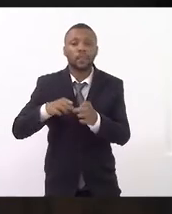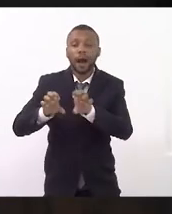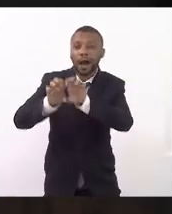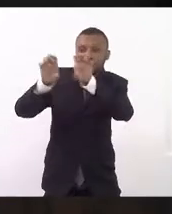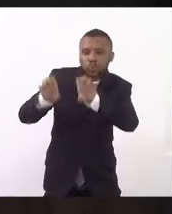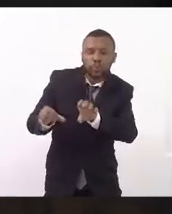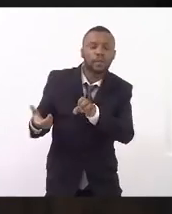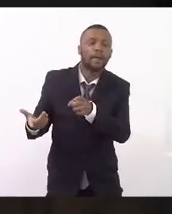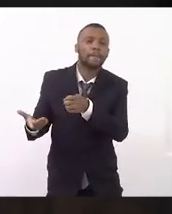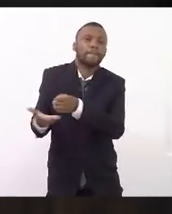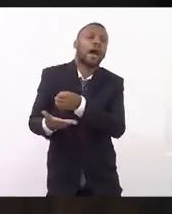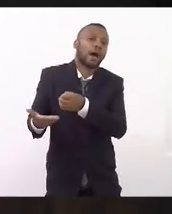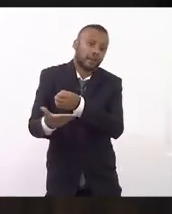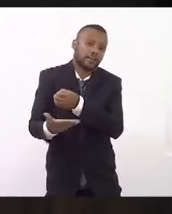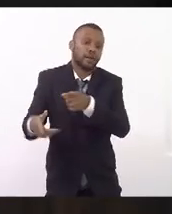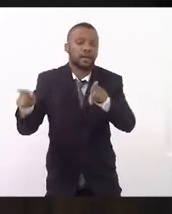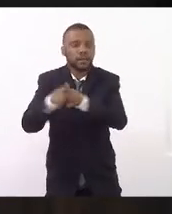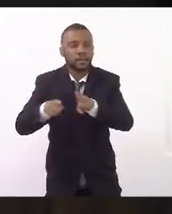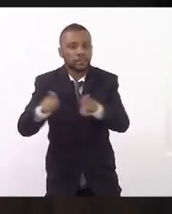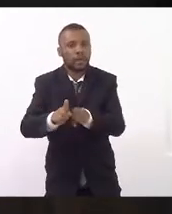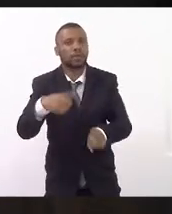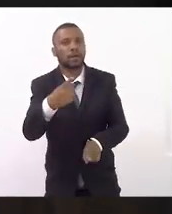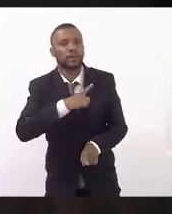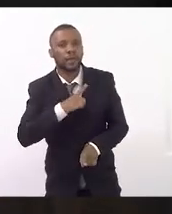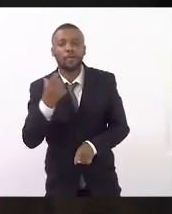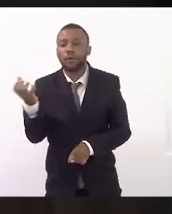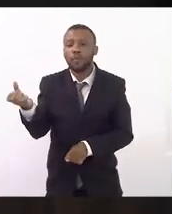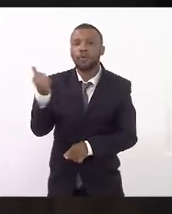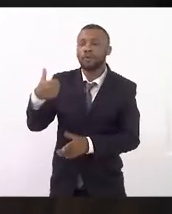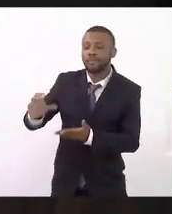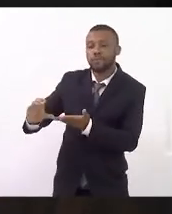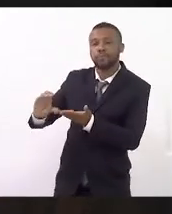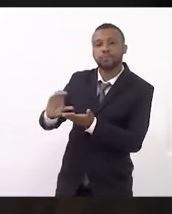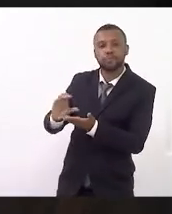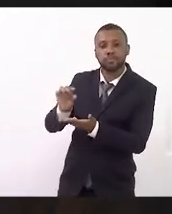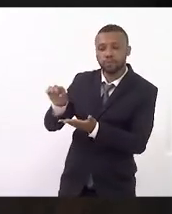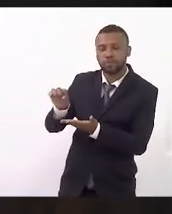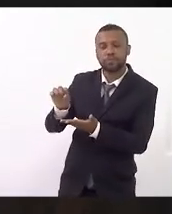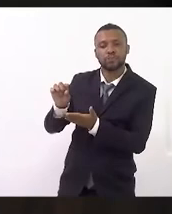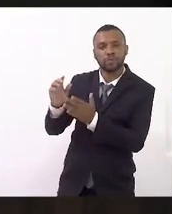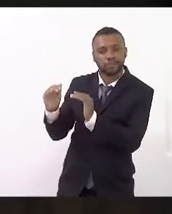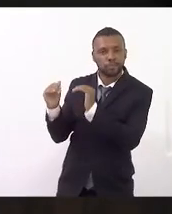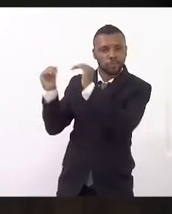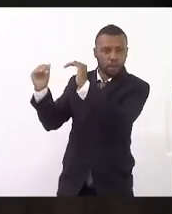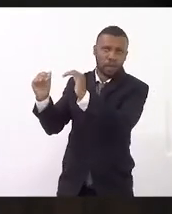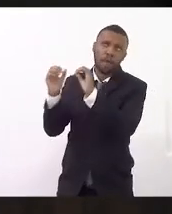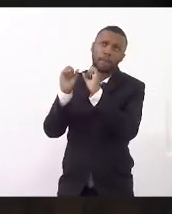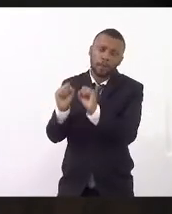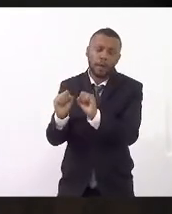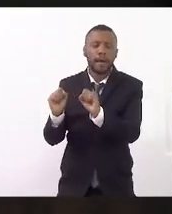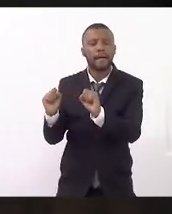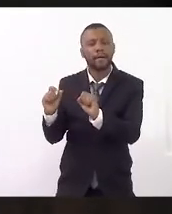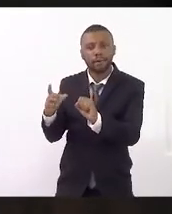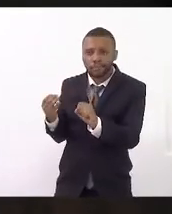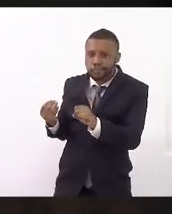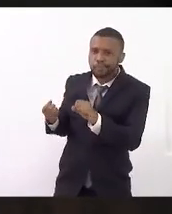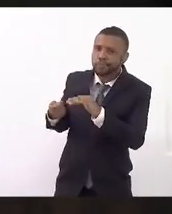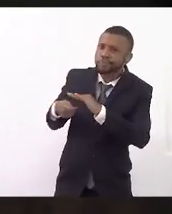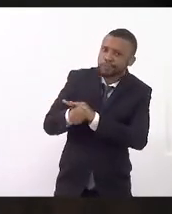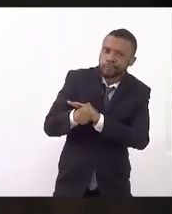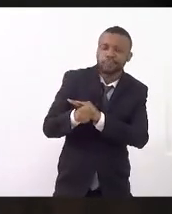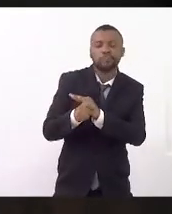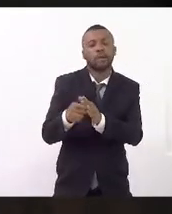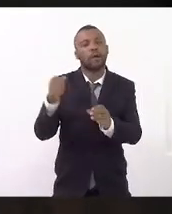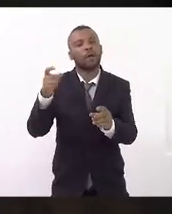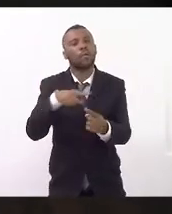infraestrutura. Inclusive, temos também um fundo soberano que poderá participar via PPP de ampliação de